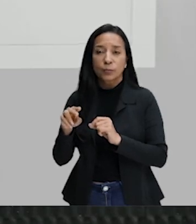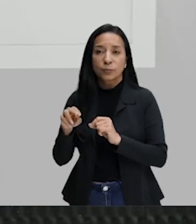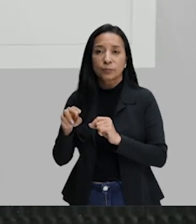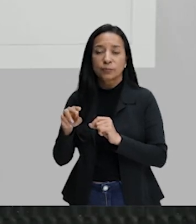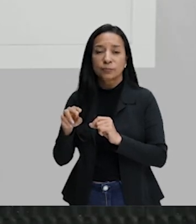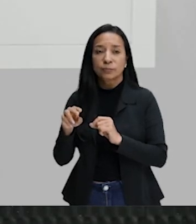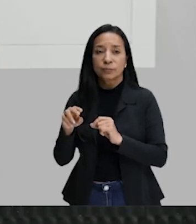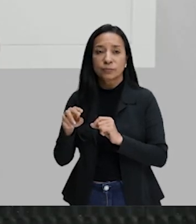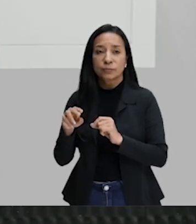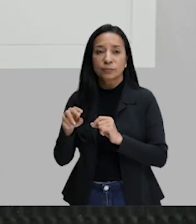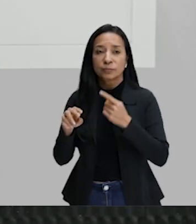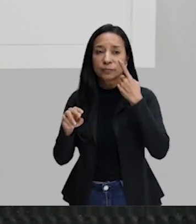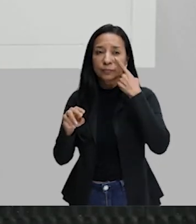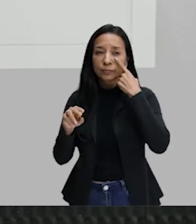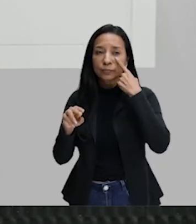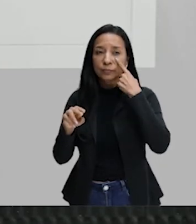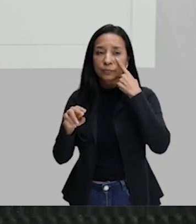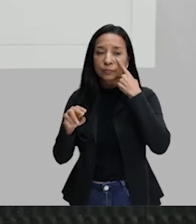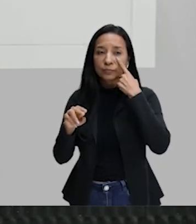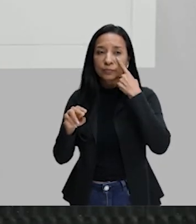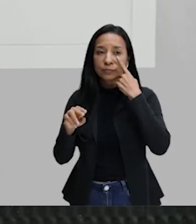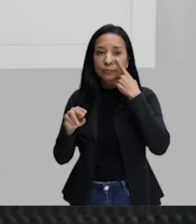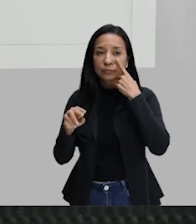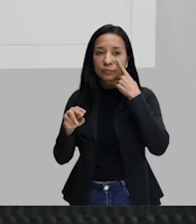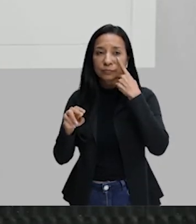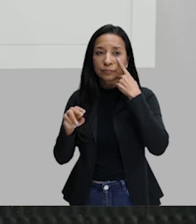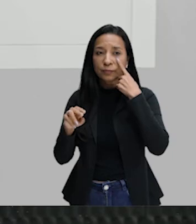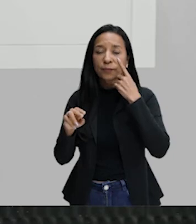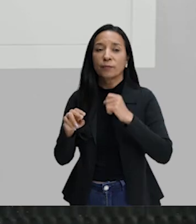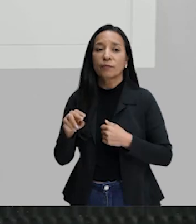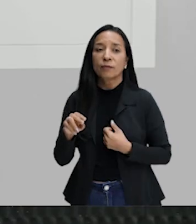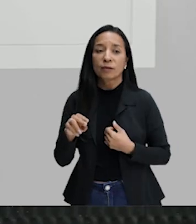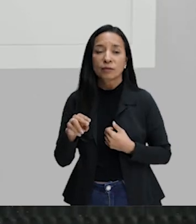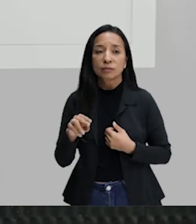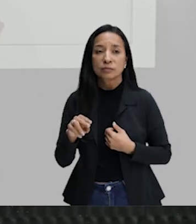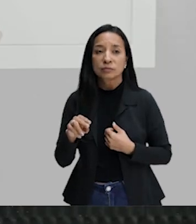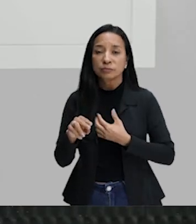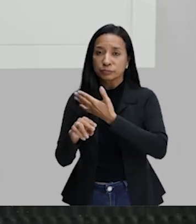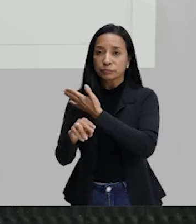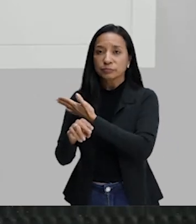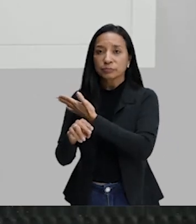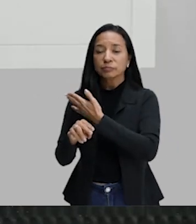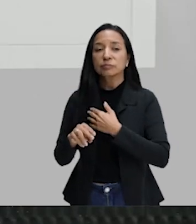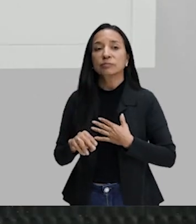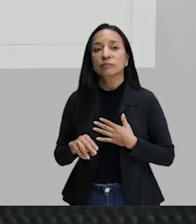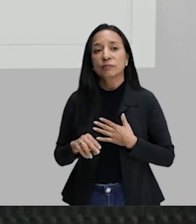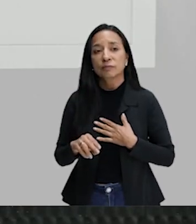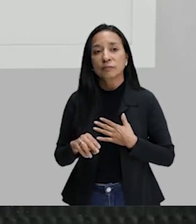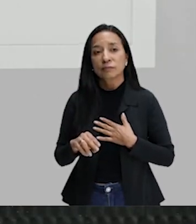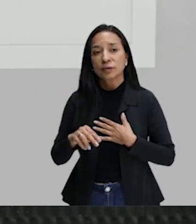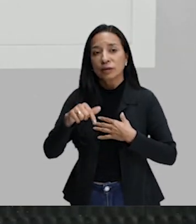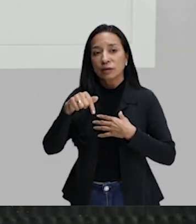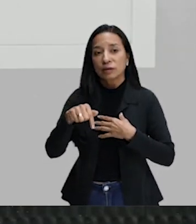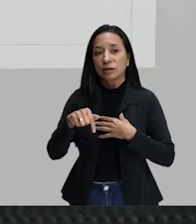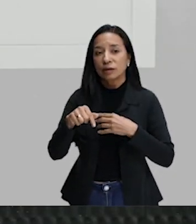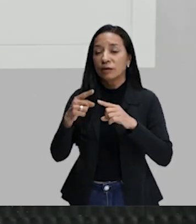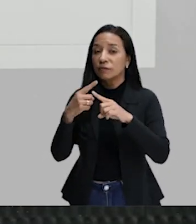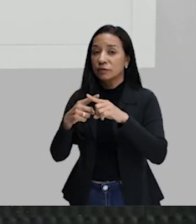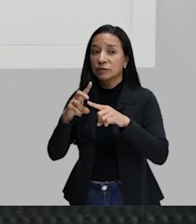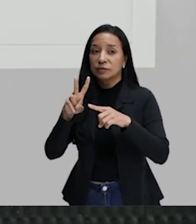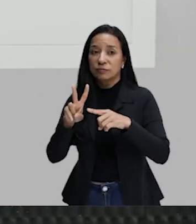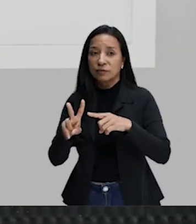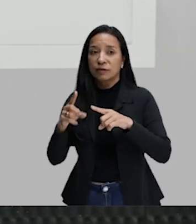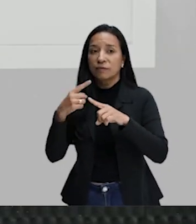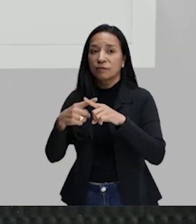campo, seno do ângulo em questão, né? No caso, é o ângulo de entrada desta minha